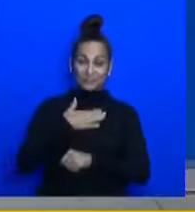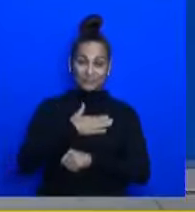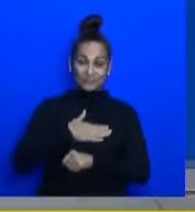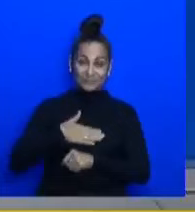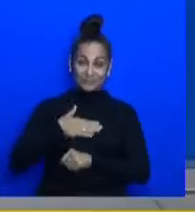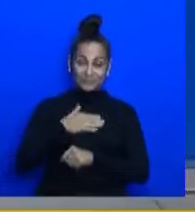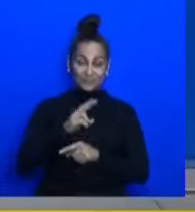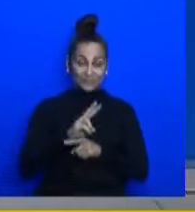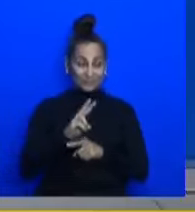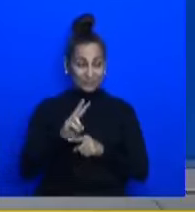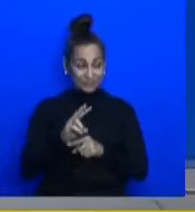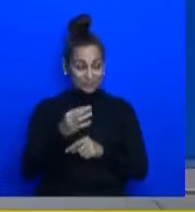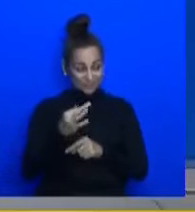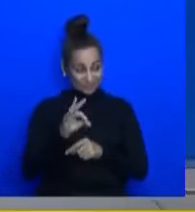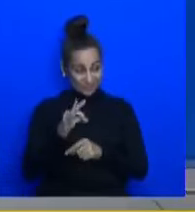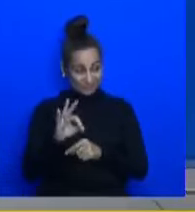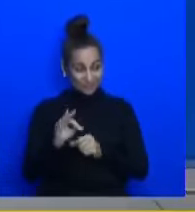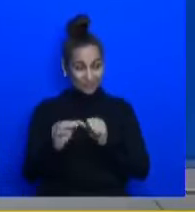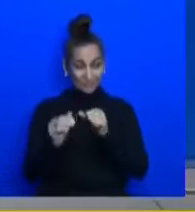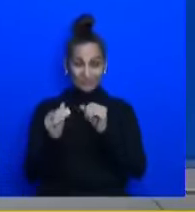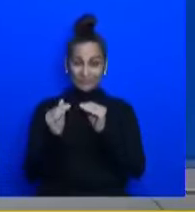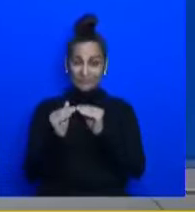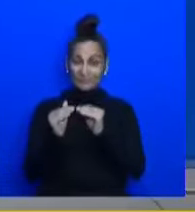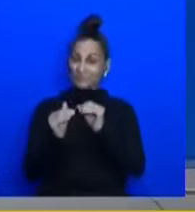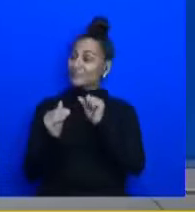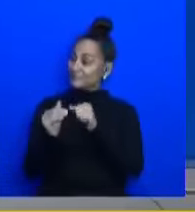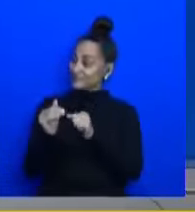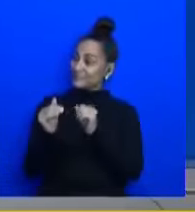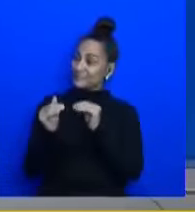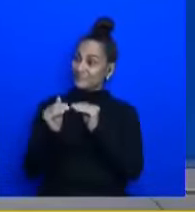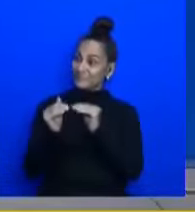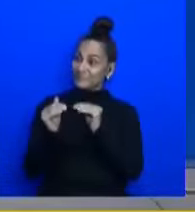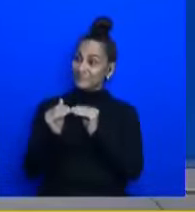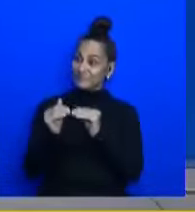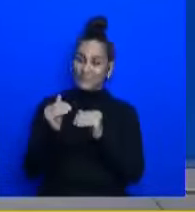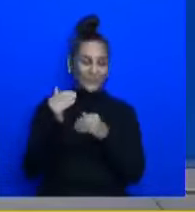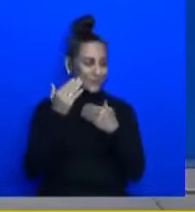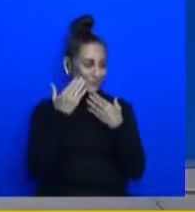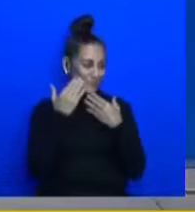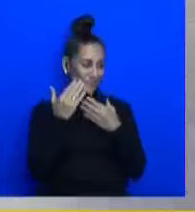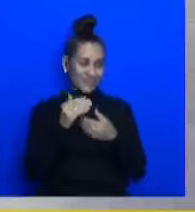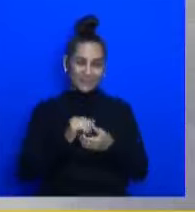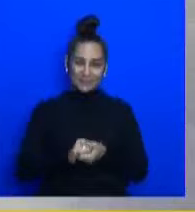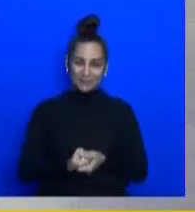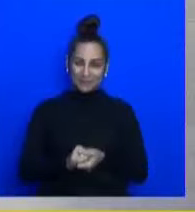agosto. Auditores, confirmam? Sim, confirmo. Sim, confirmo. Obrigado.